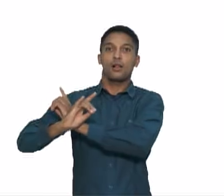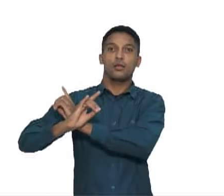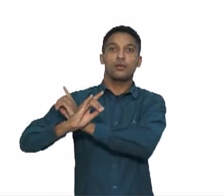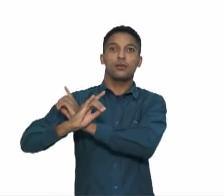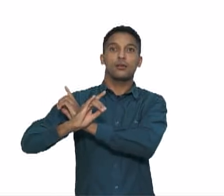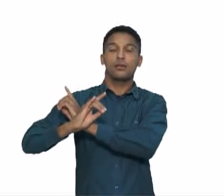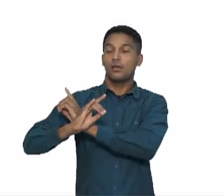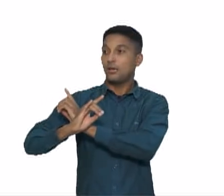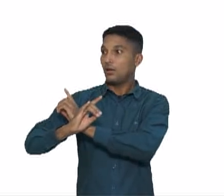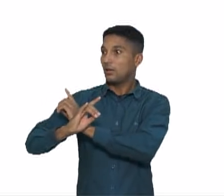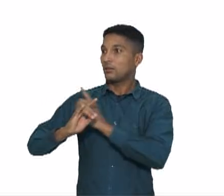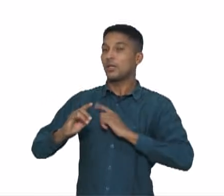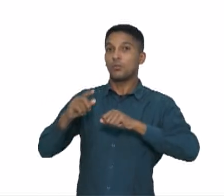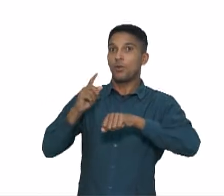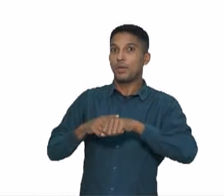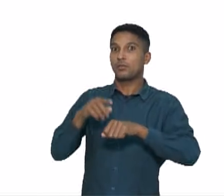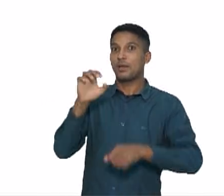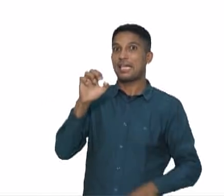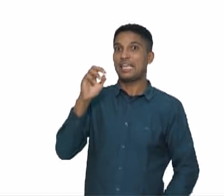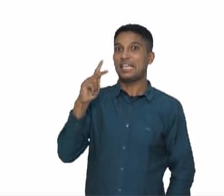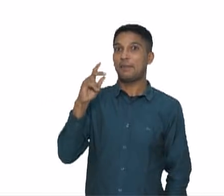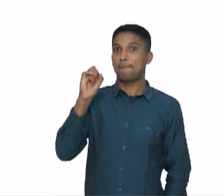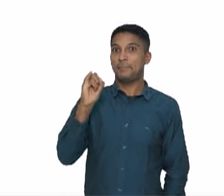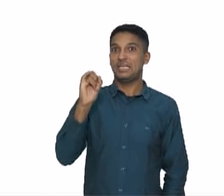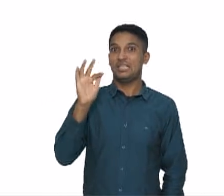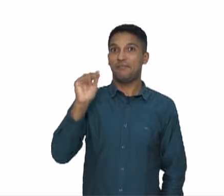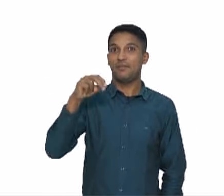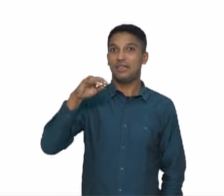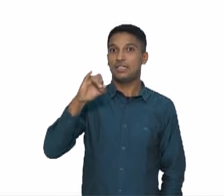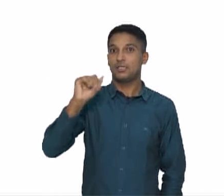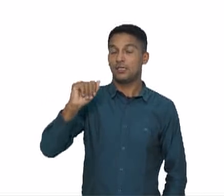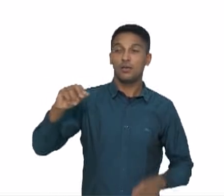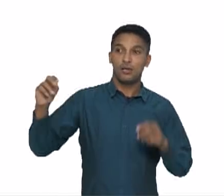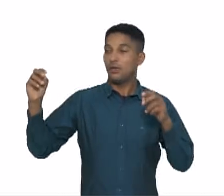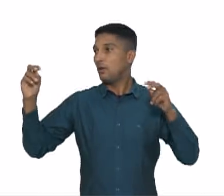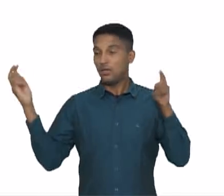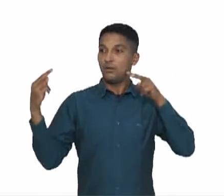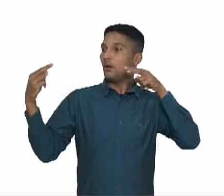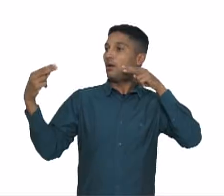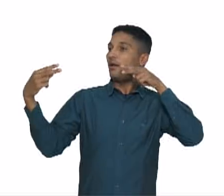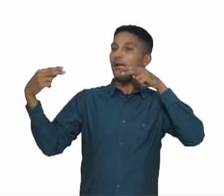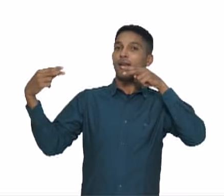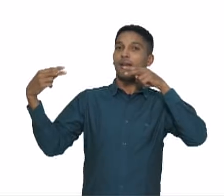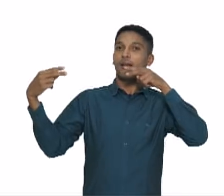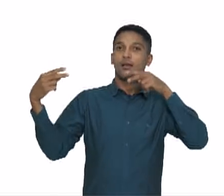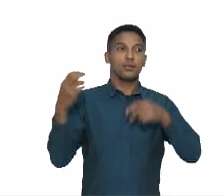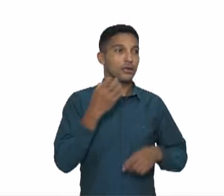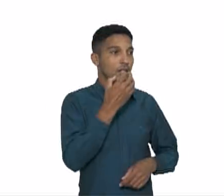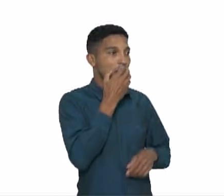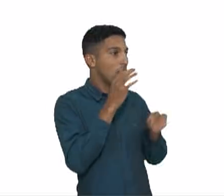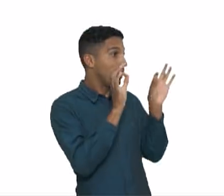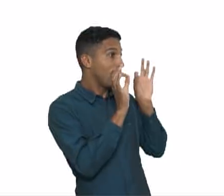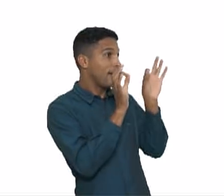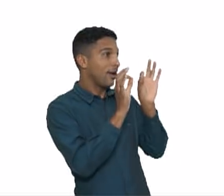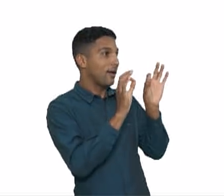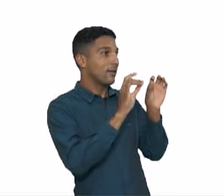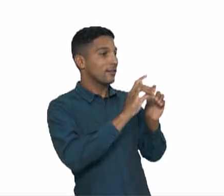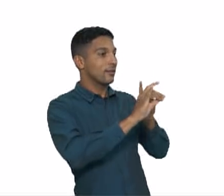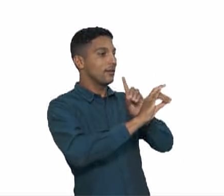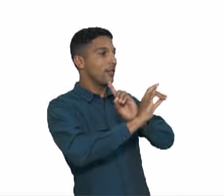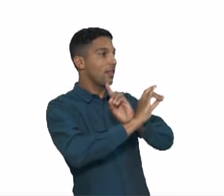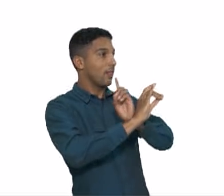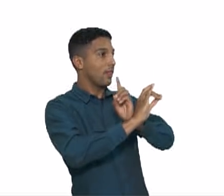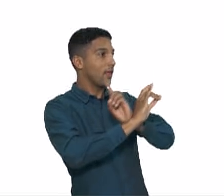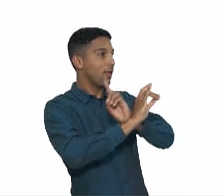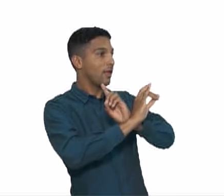de epifania, quando os dois se olham profundamente, e um devaneio, quando ela desejou que o cão fosse dela.